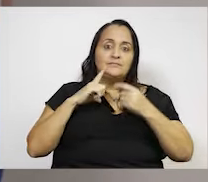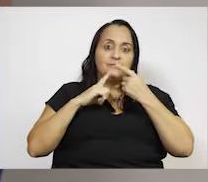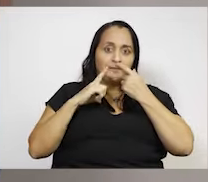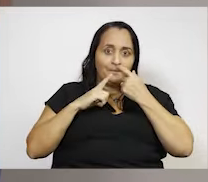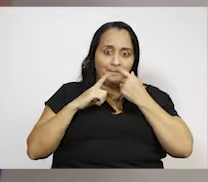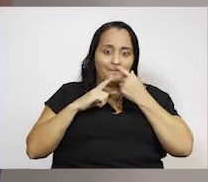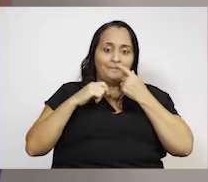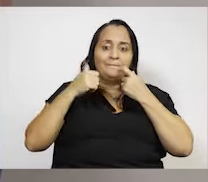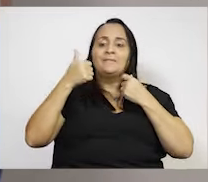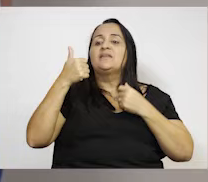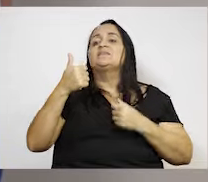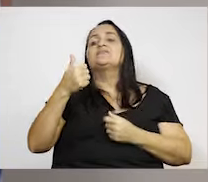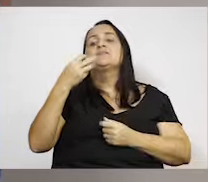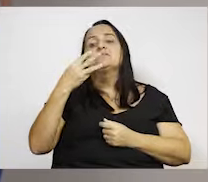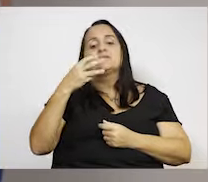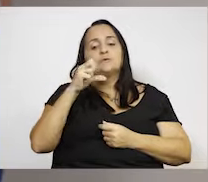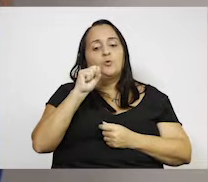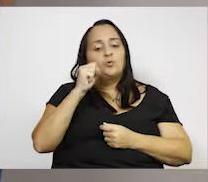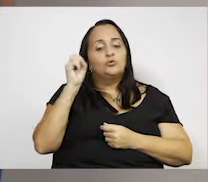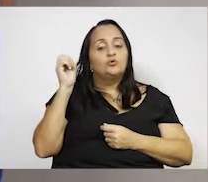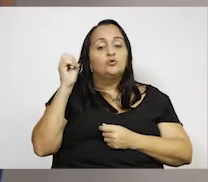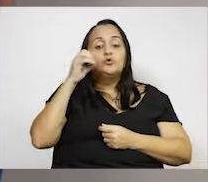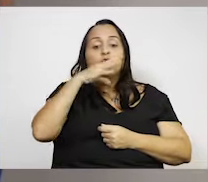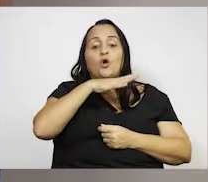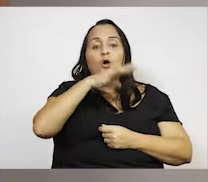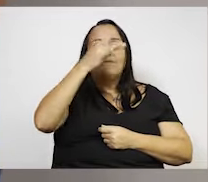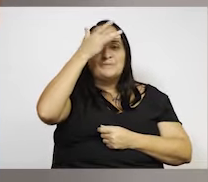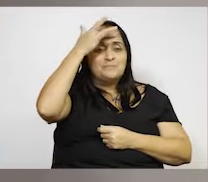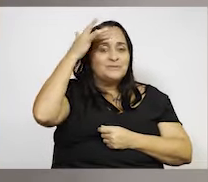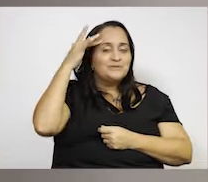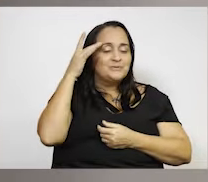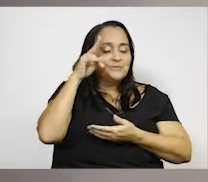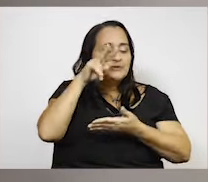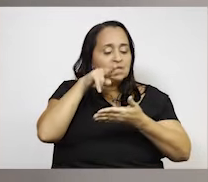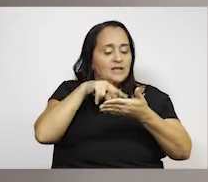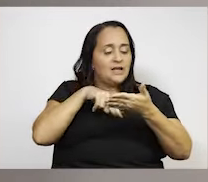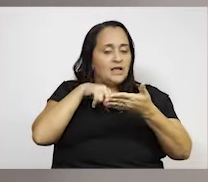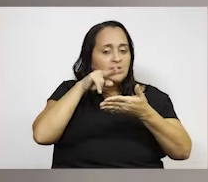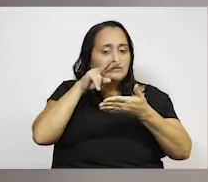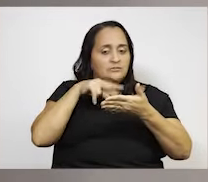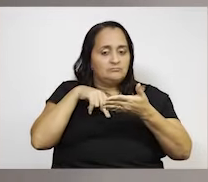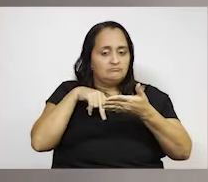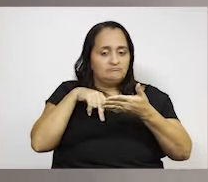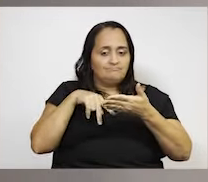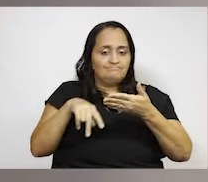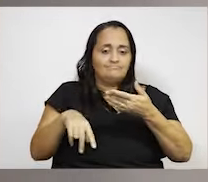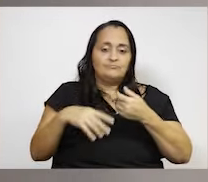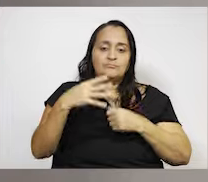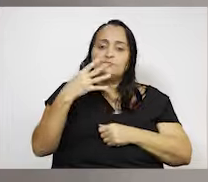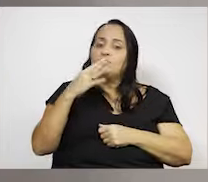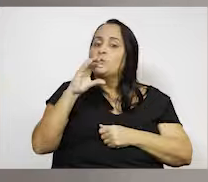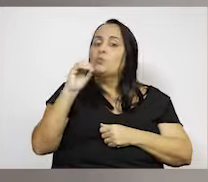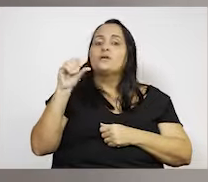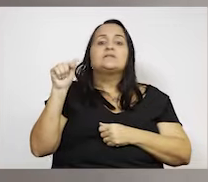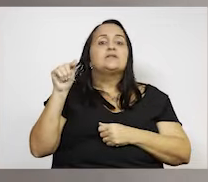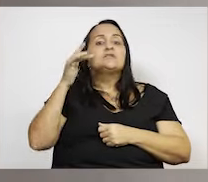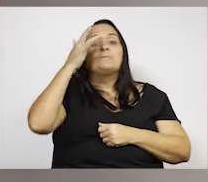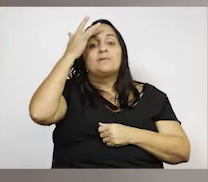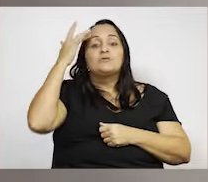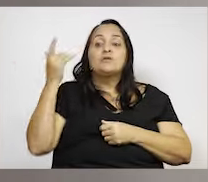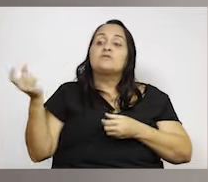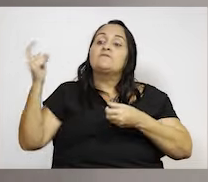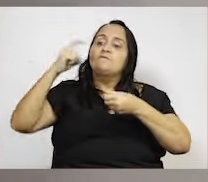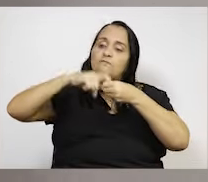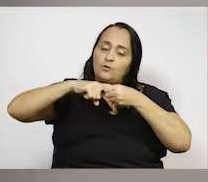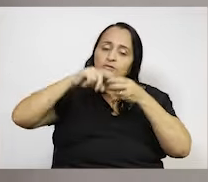Tem 138 novos leitores nesse momento, tem 477 leitores que estão retornando